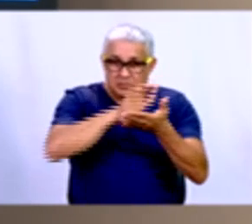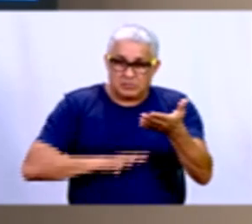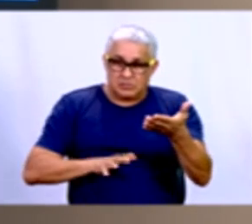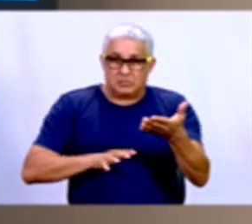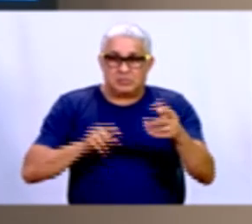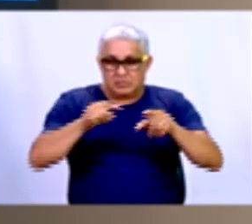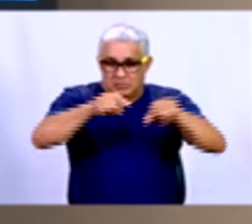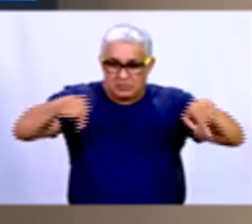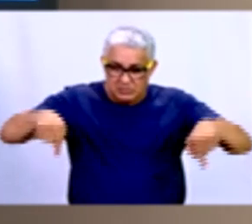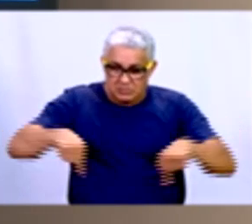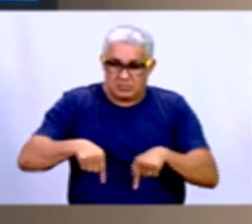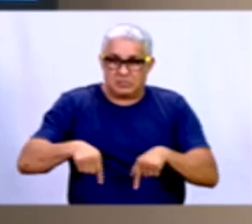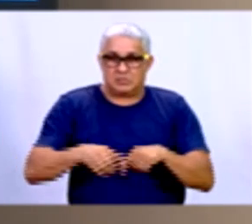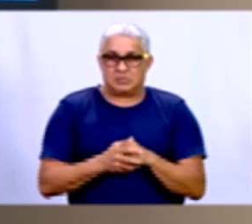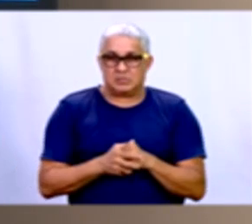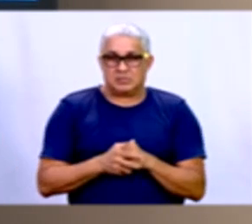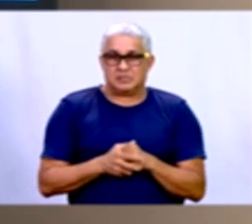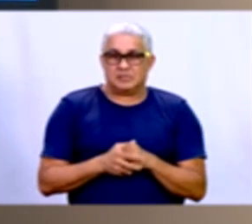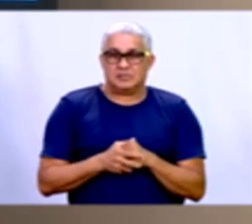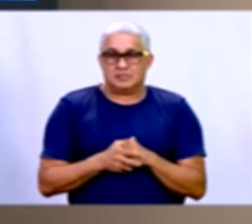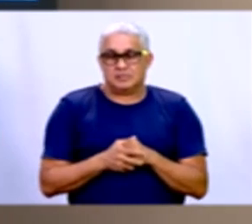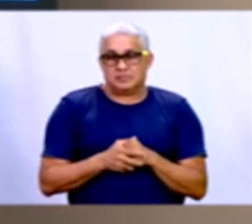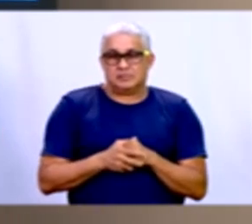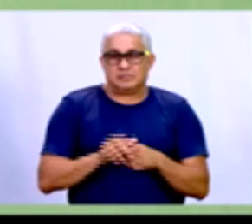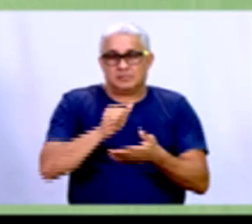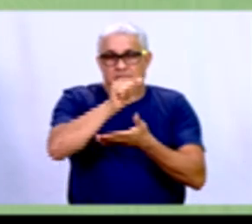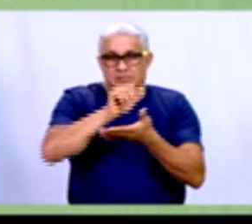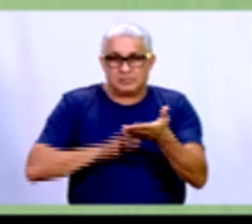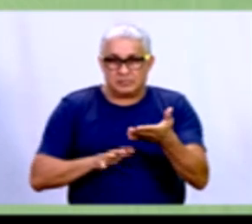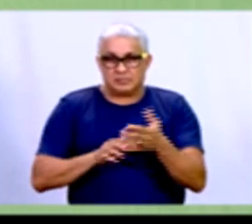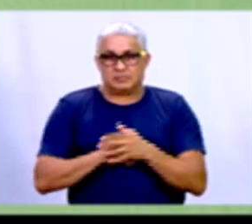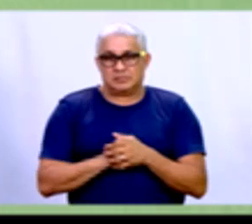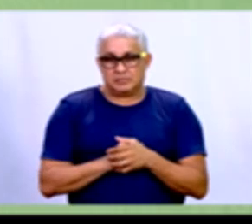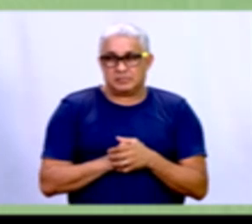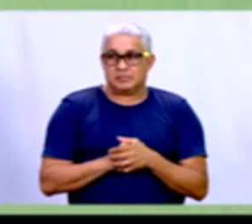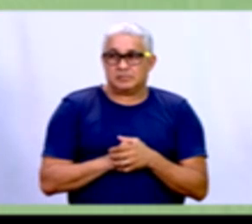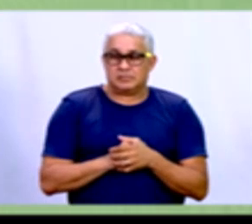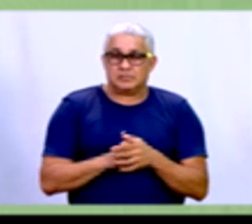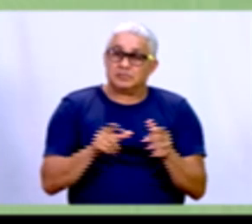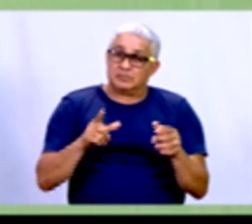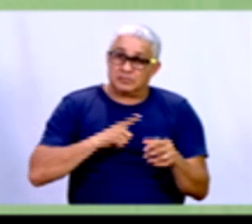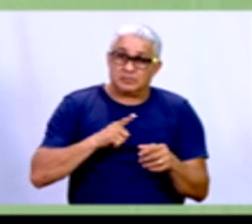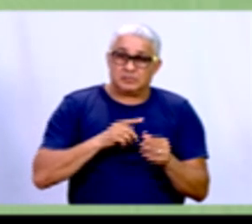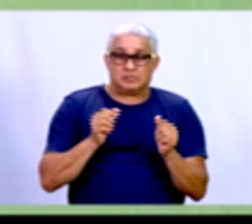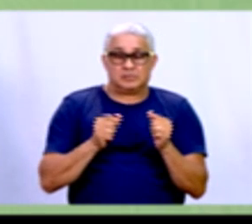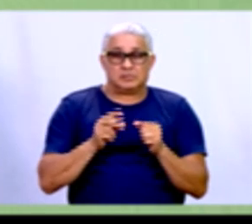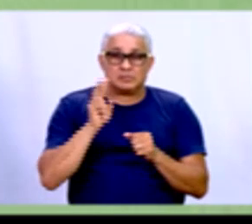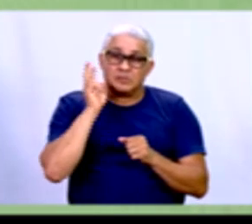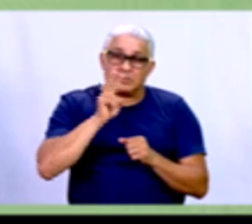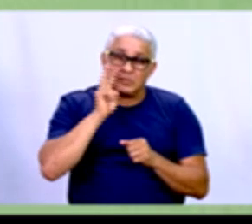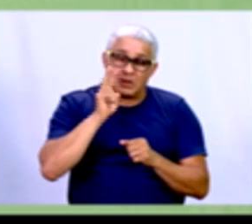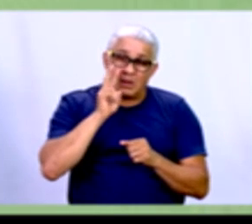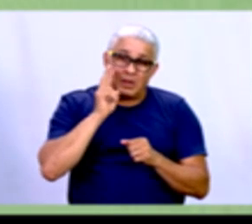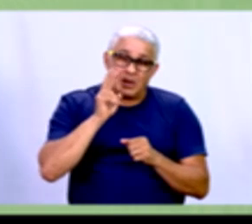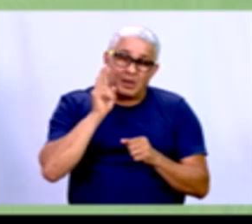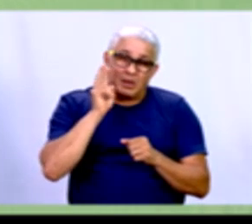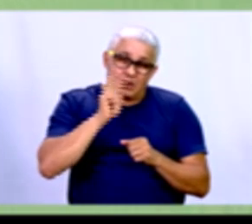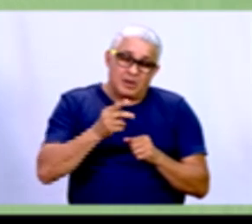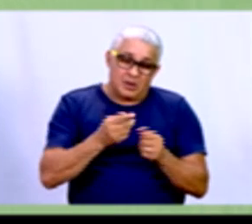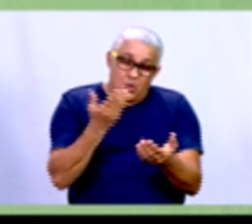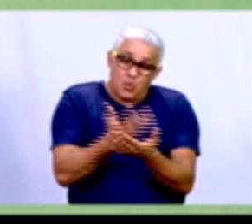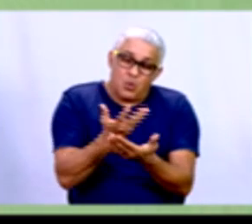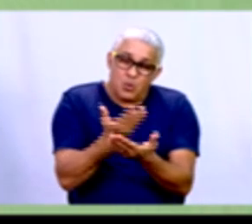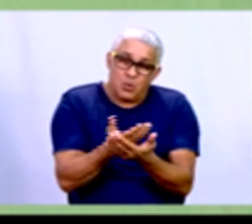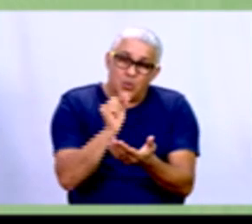de sala de aula, tá? Nossa atividade de sala de aula, ela envolve aquilo que nós vimos na aula de hoje. Vocês